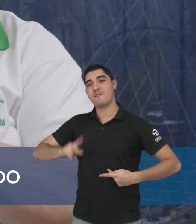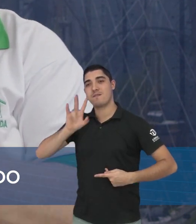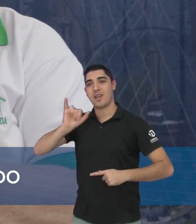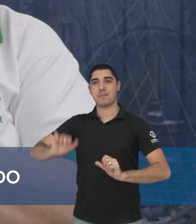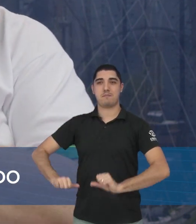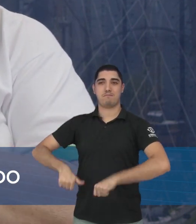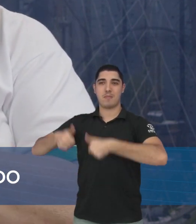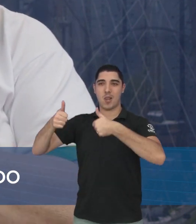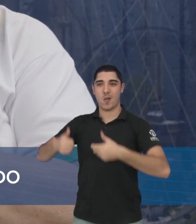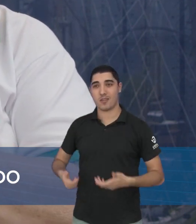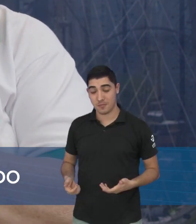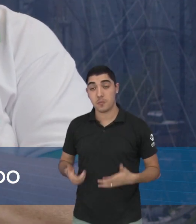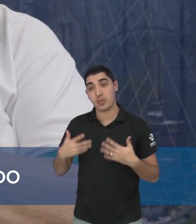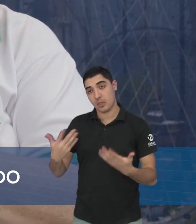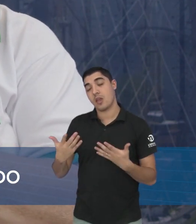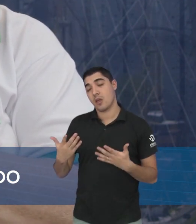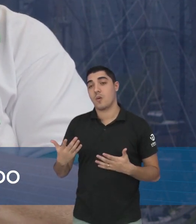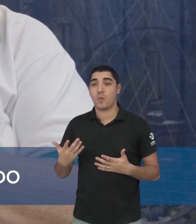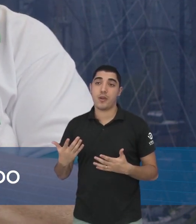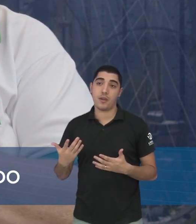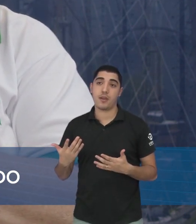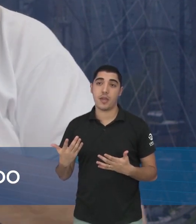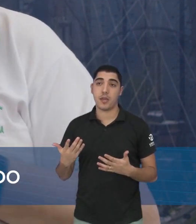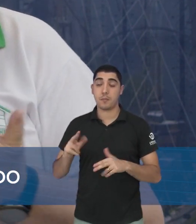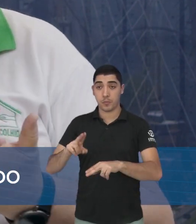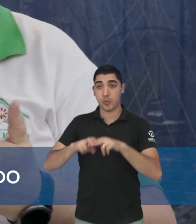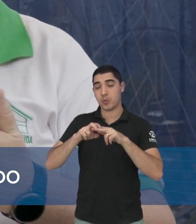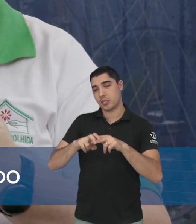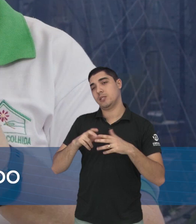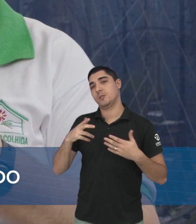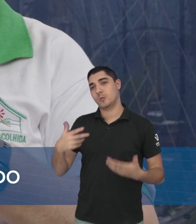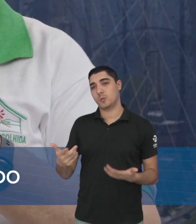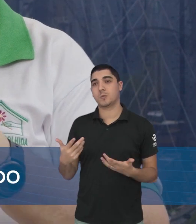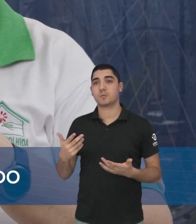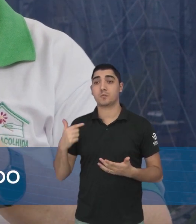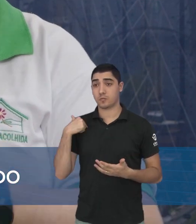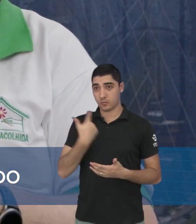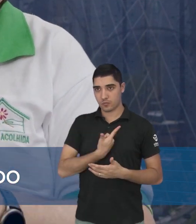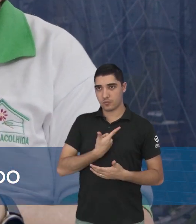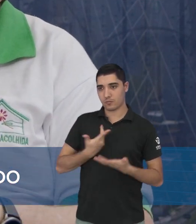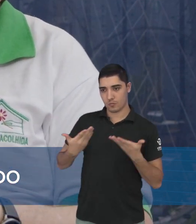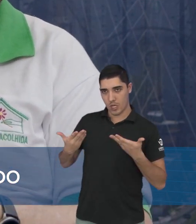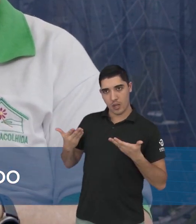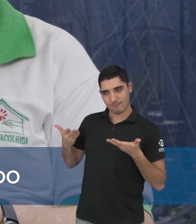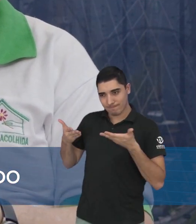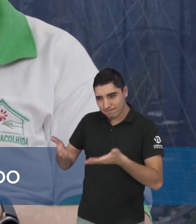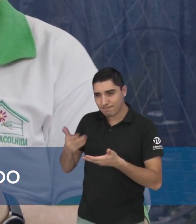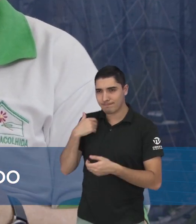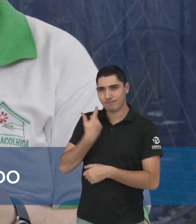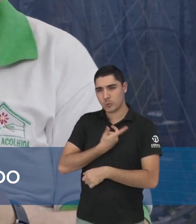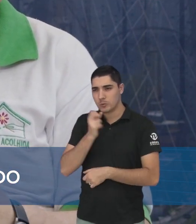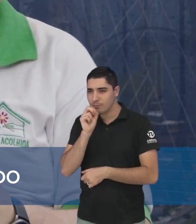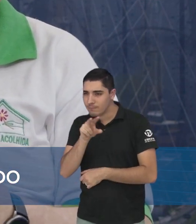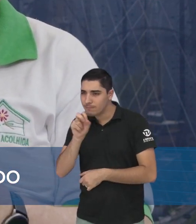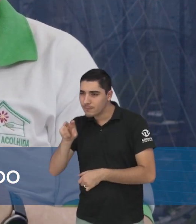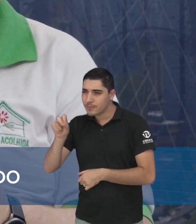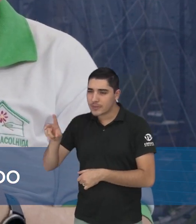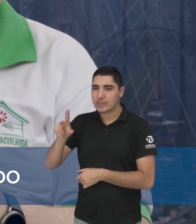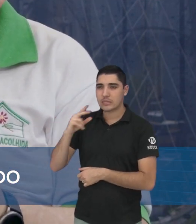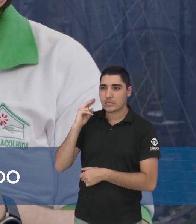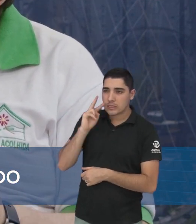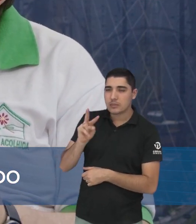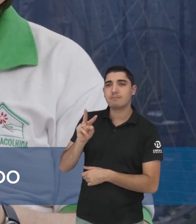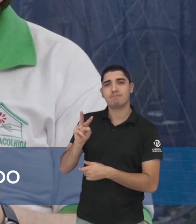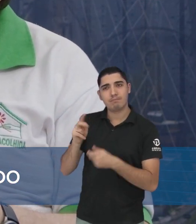poético, mas existe, isso é algo que nós que estamos vivendo no dia a dia, a gente